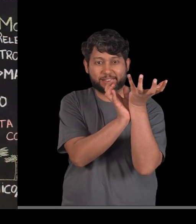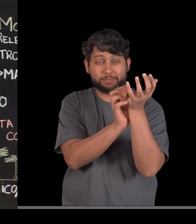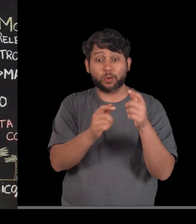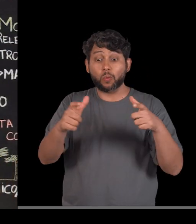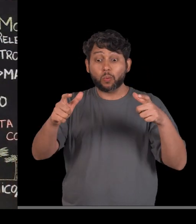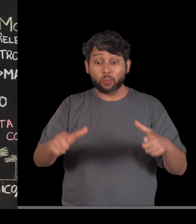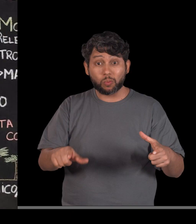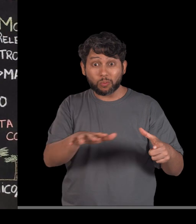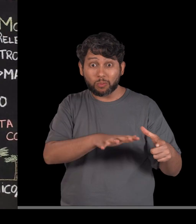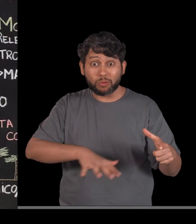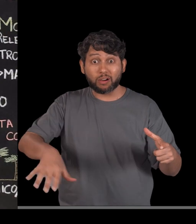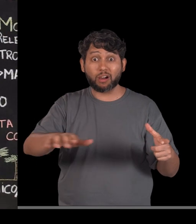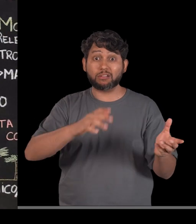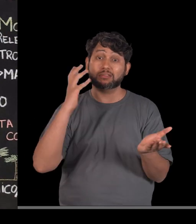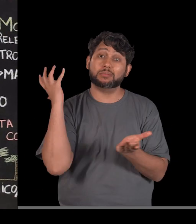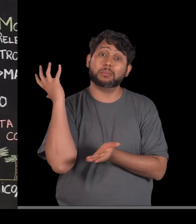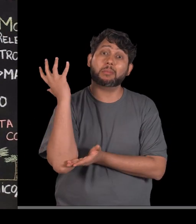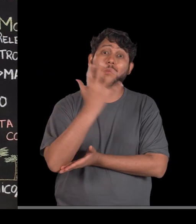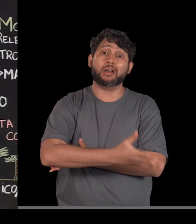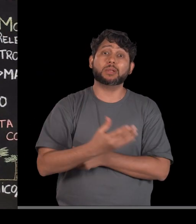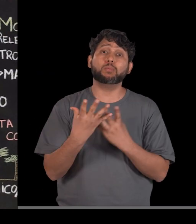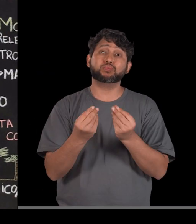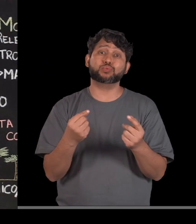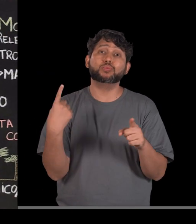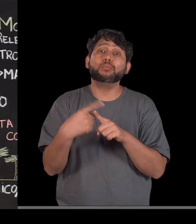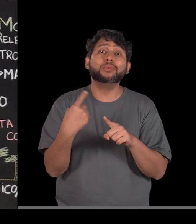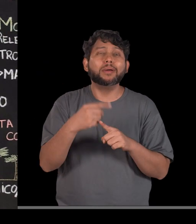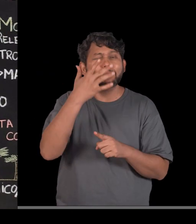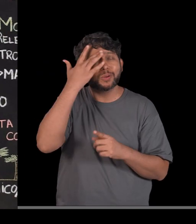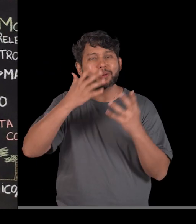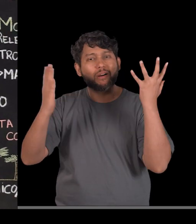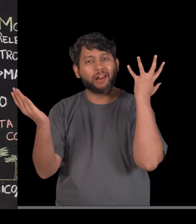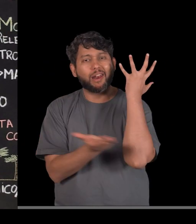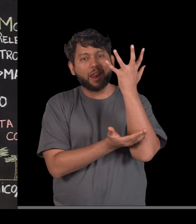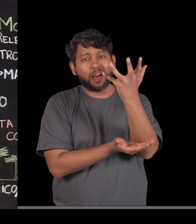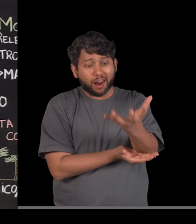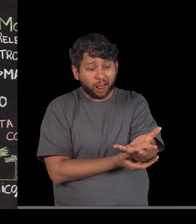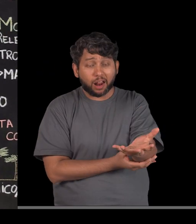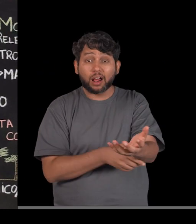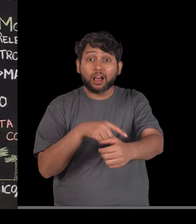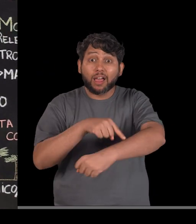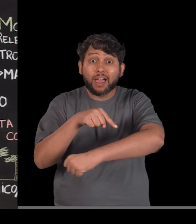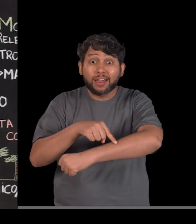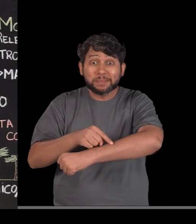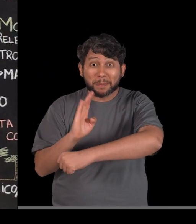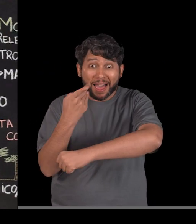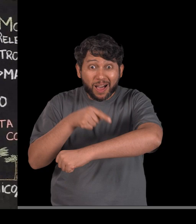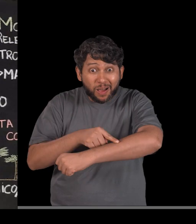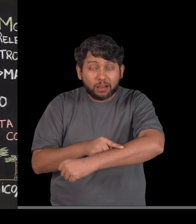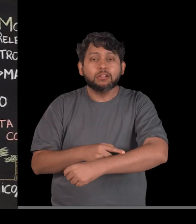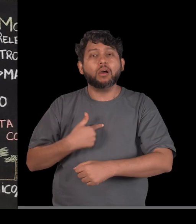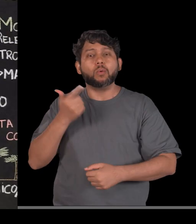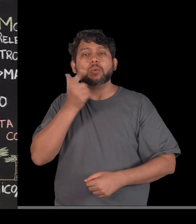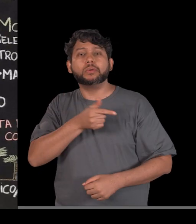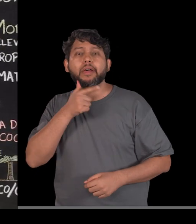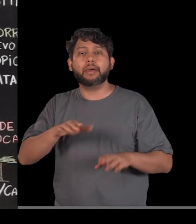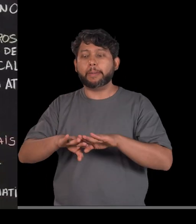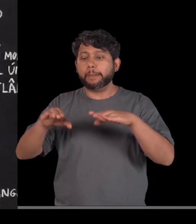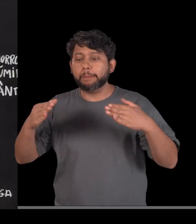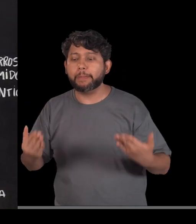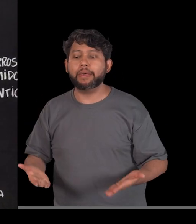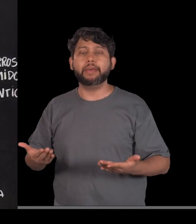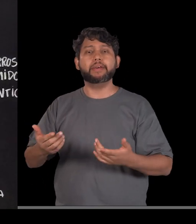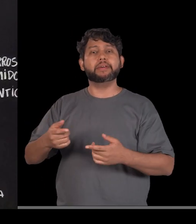extremamente desmatada, já que a sua madeira é de extrema qualidade para a produção de móveis e para outras atividades